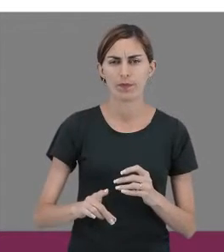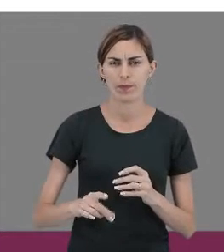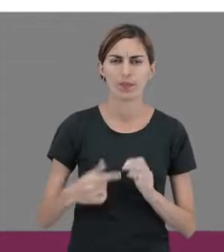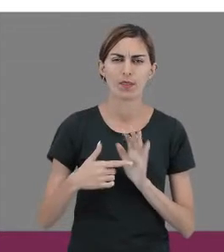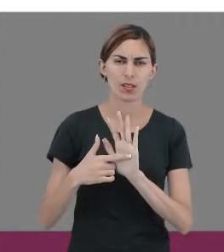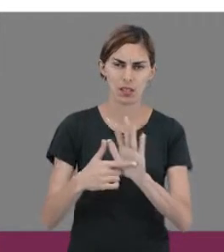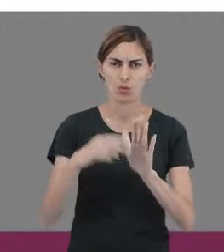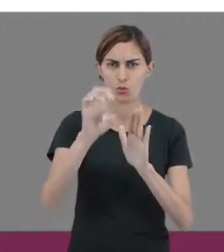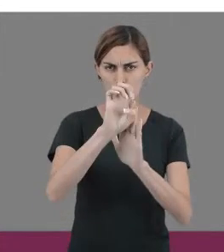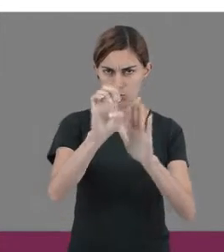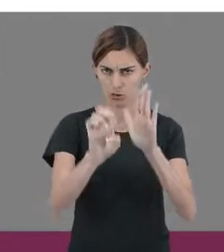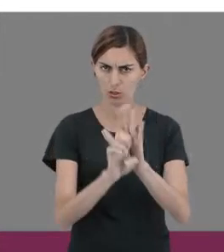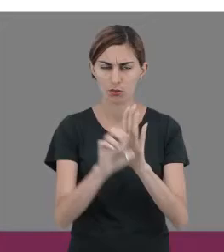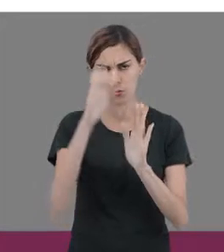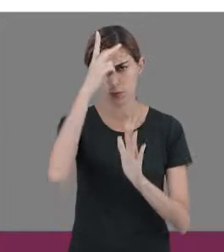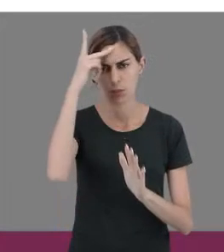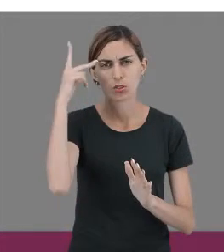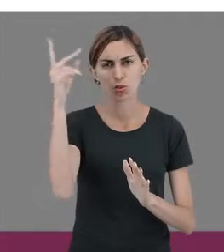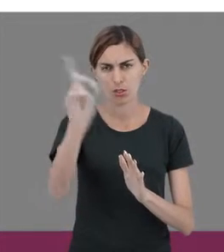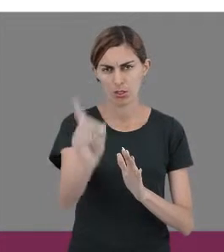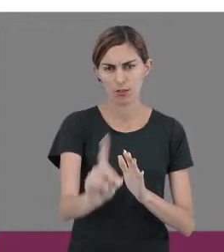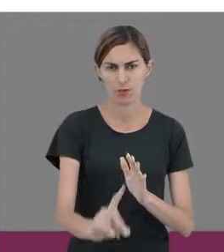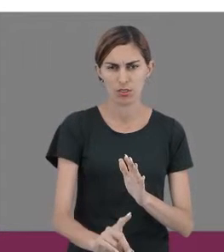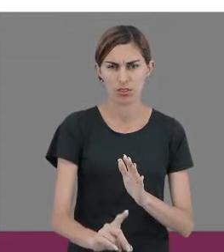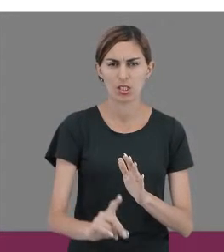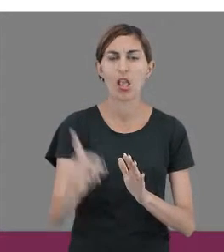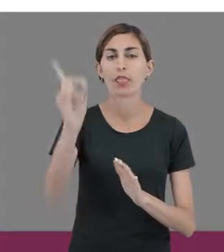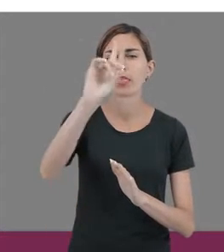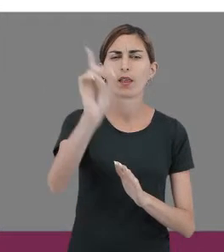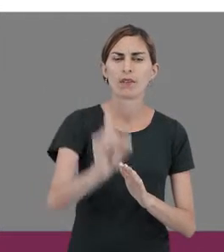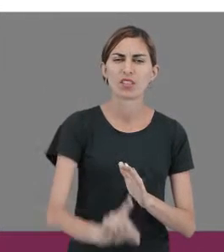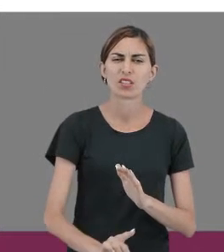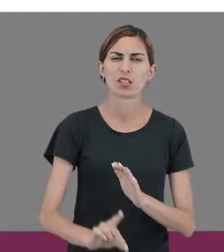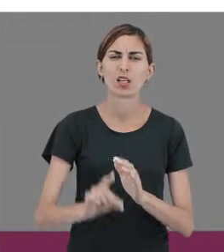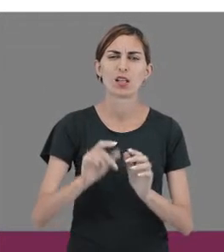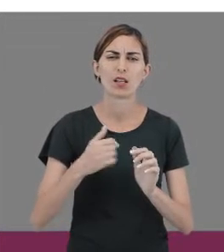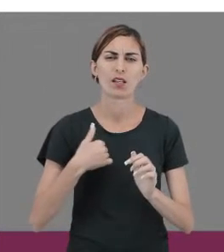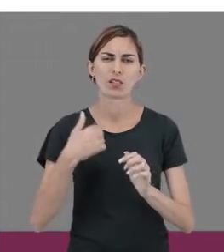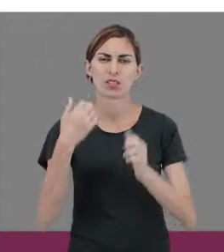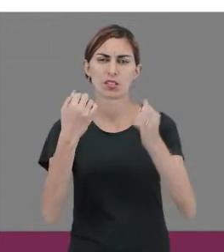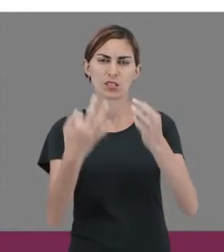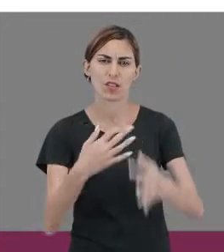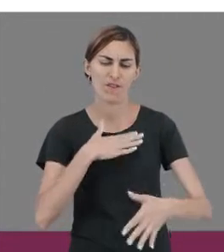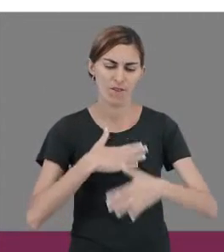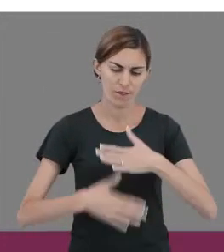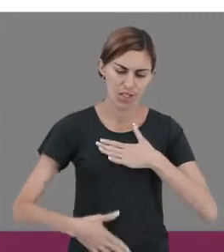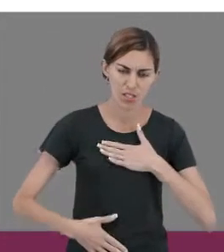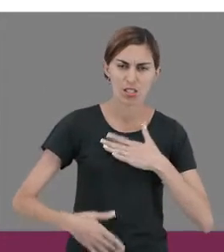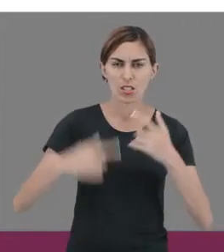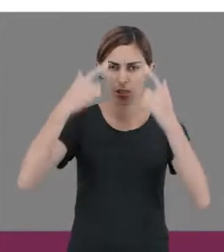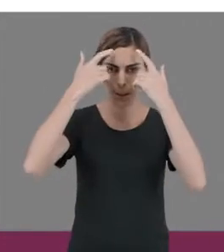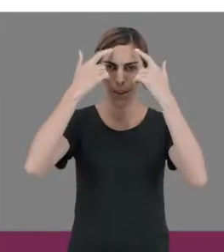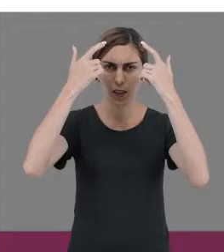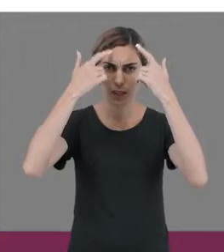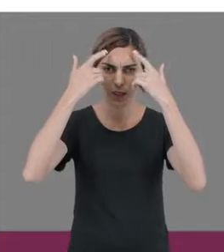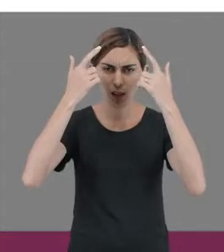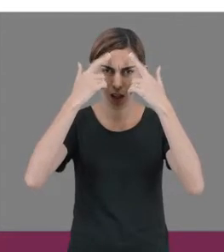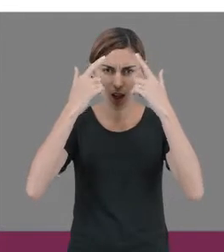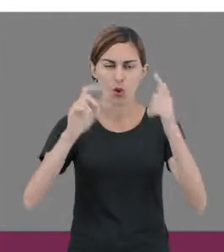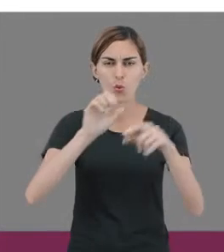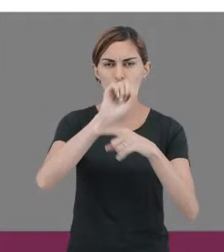o Estatuto da Pessoa com Deficiência, deficiência é uma restrição física, mental